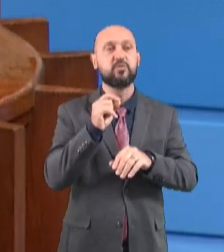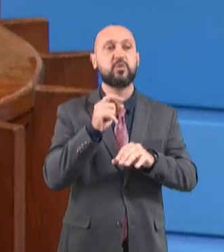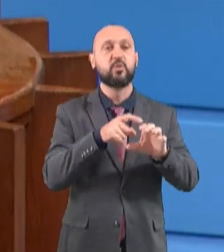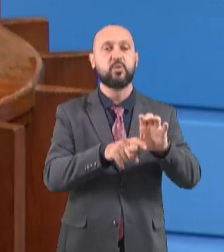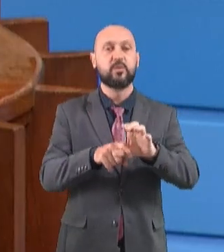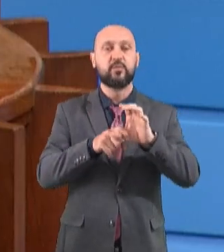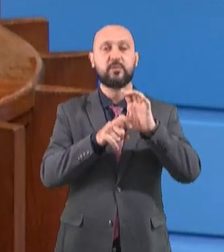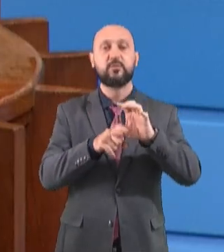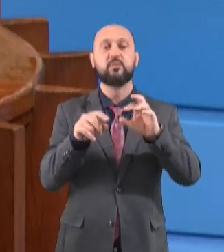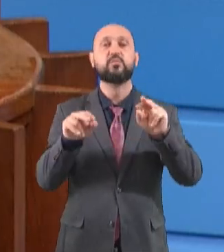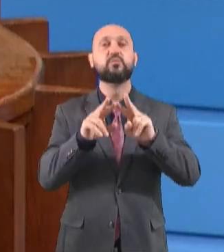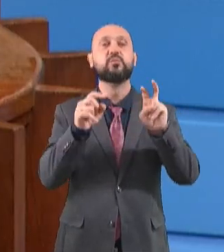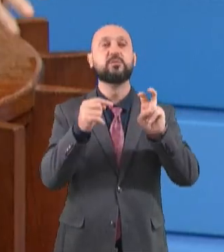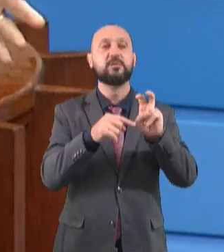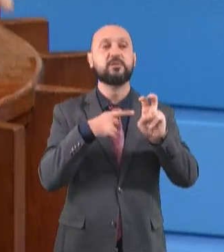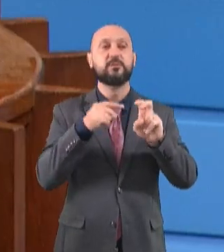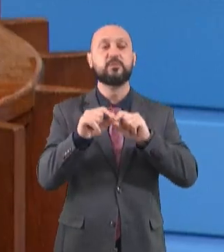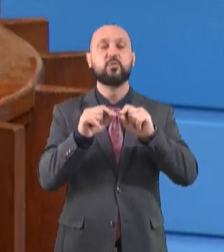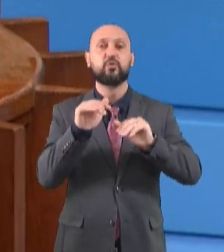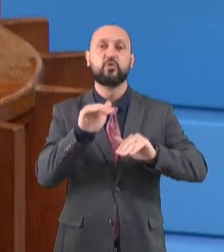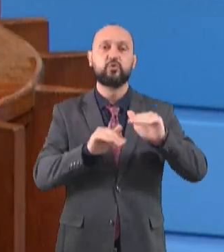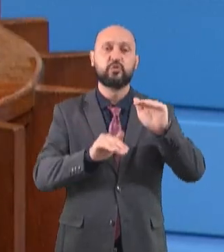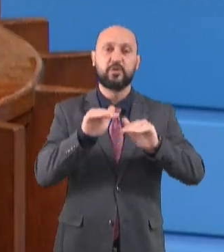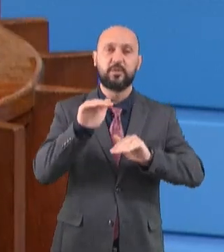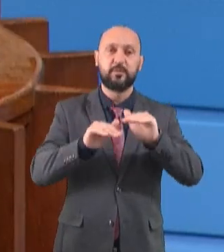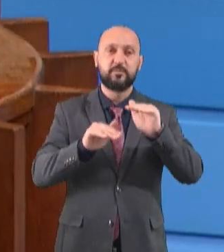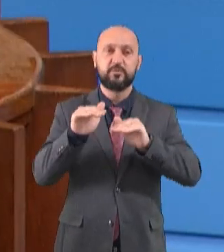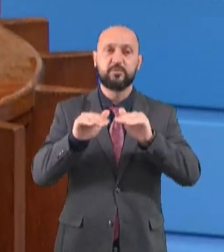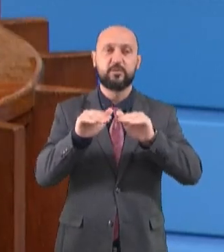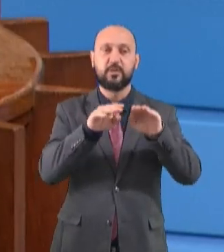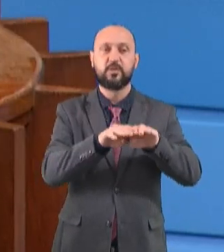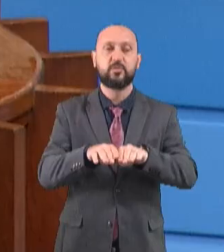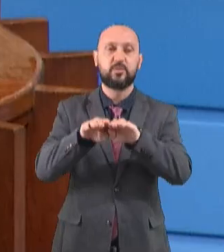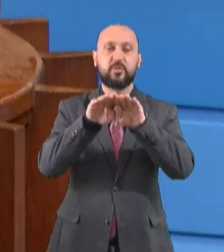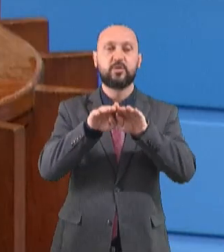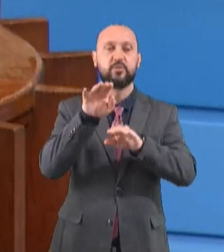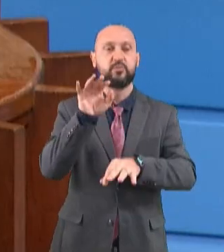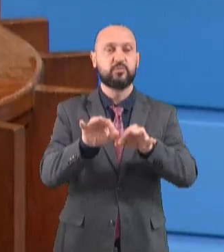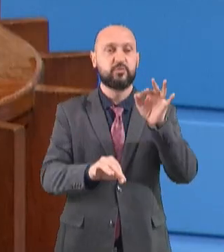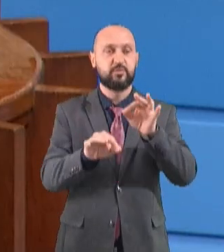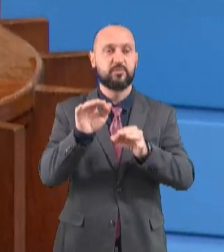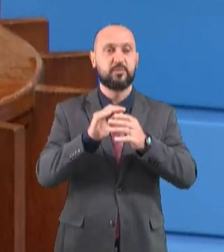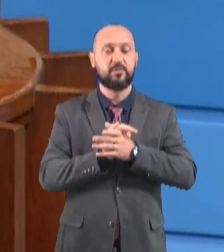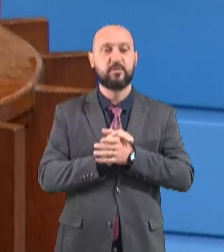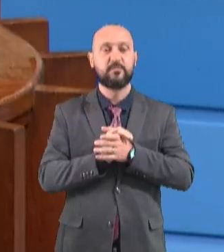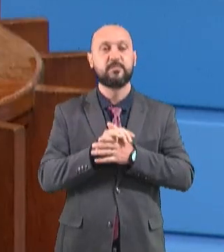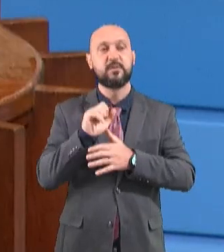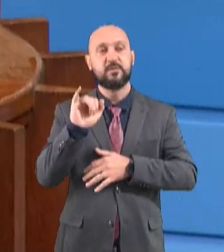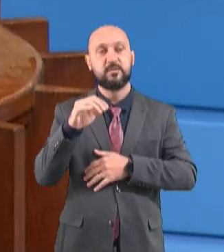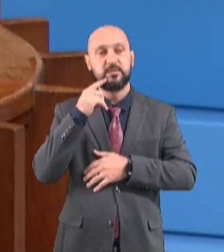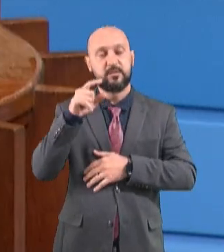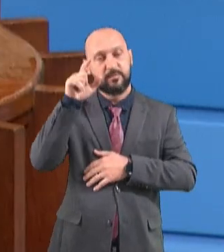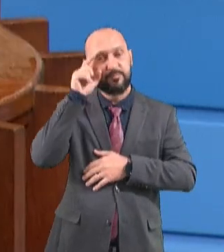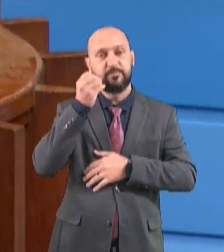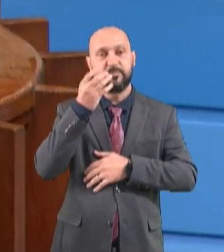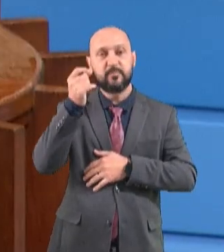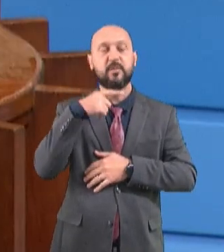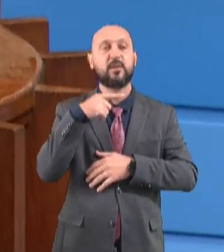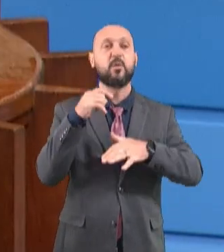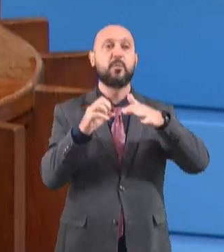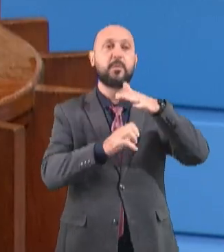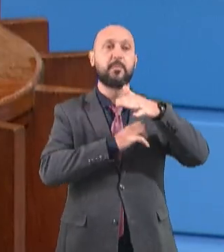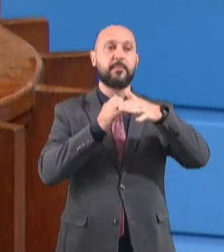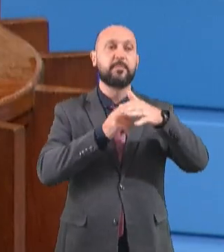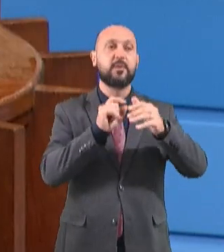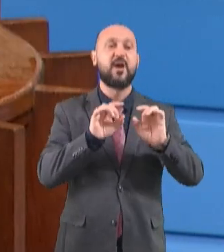somente isso, uma questão de equilíbrio, de equidade e de justiça. Se Pedro Ossian Neto tem uma